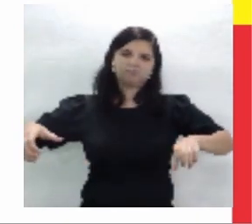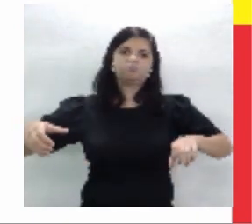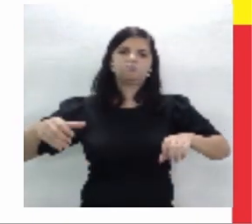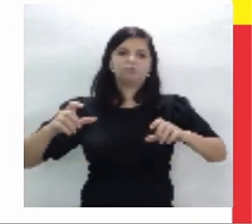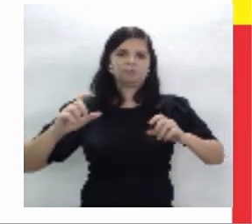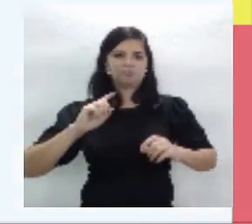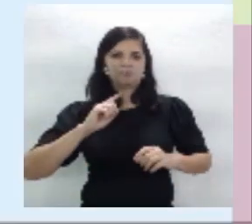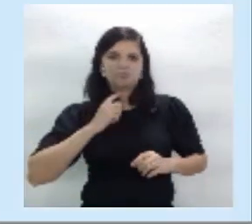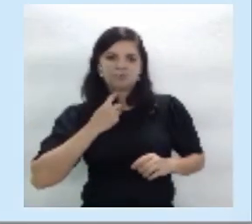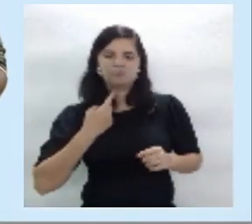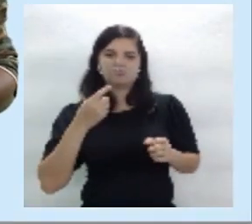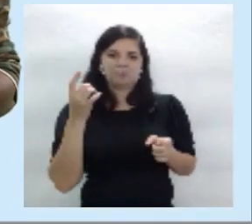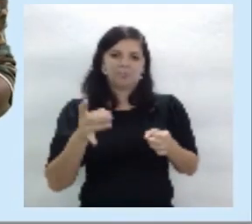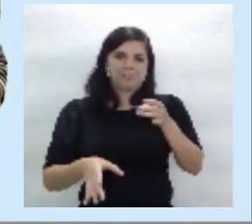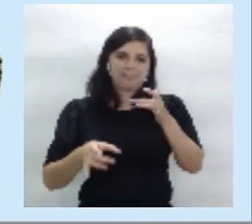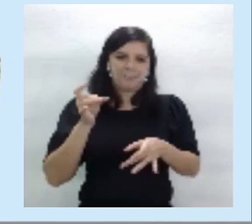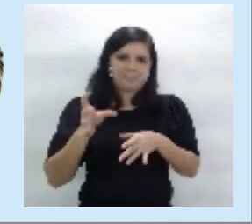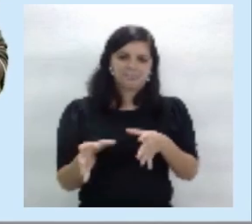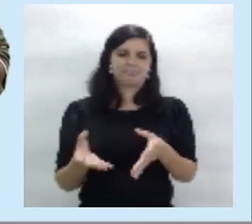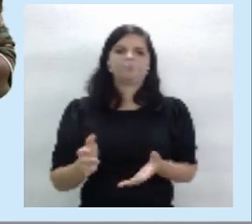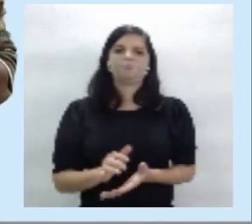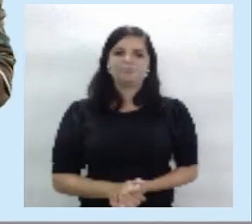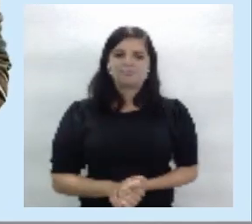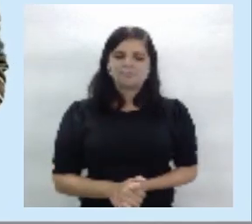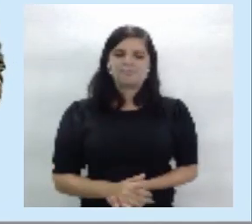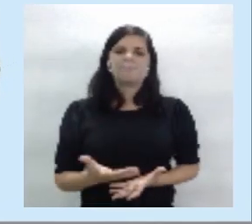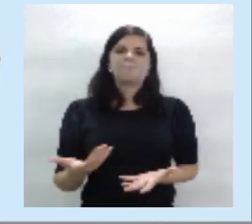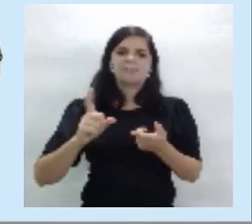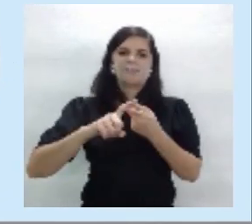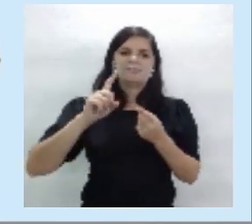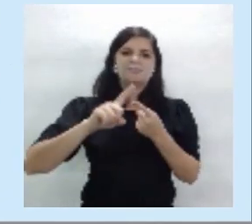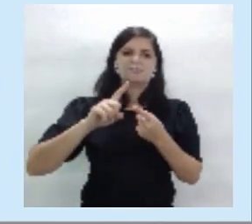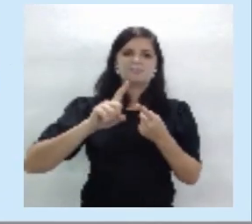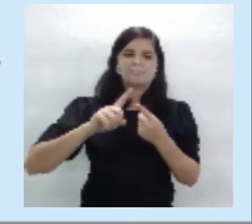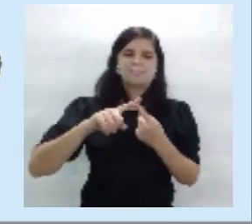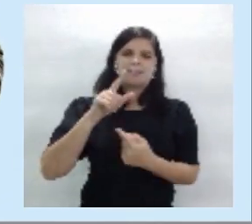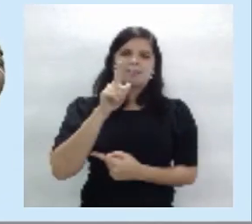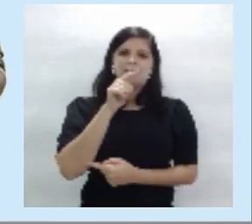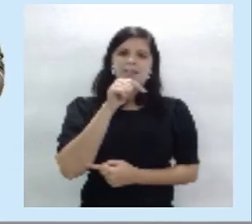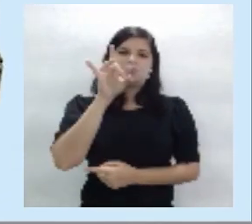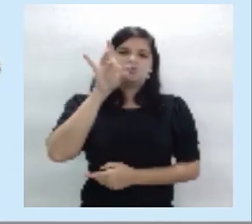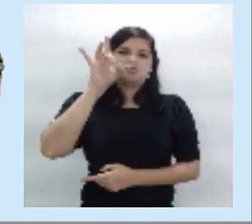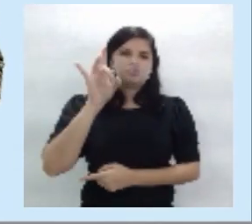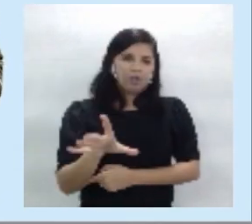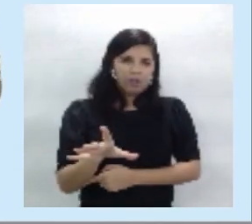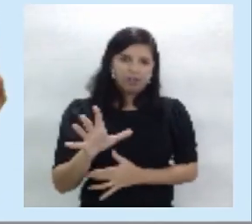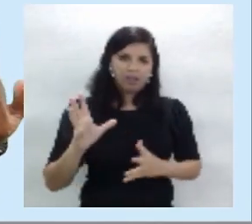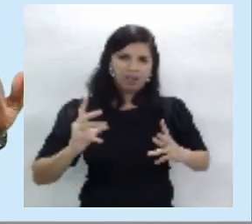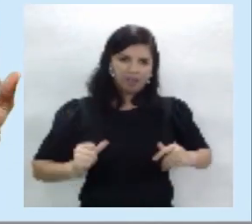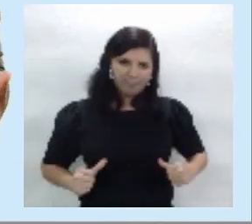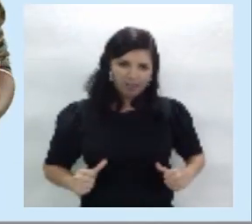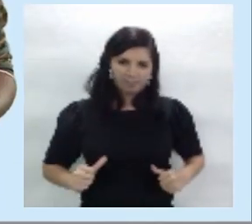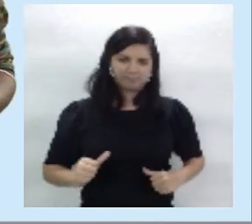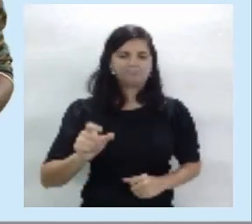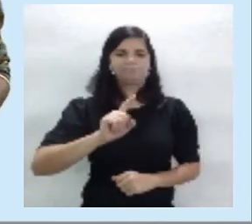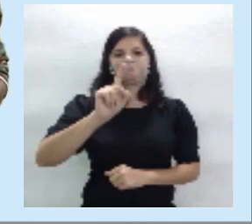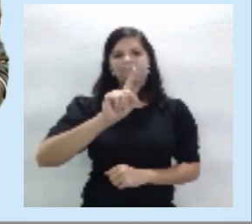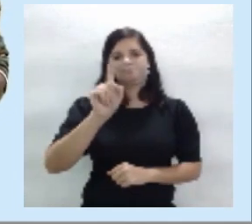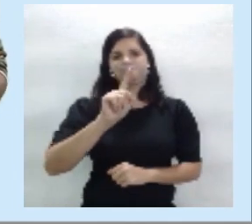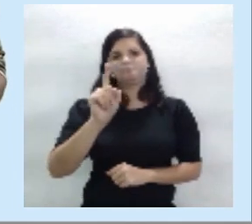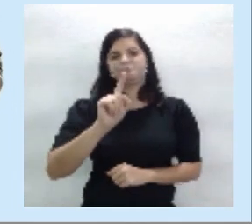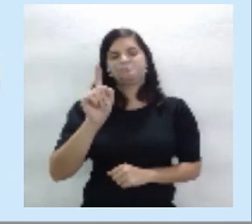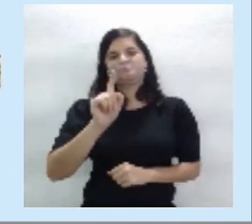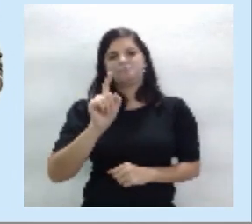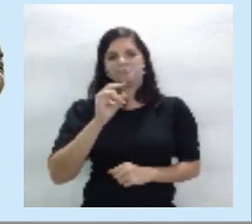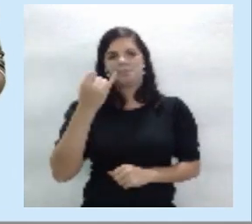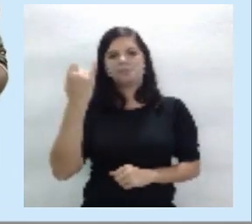ano, é interessante observarmos que não é só a água em si, a água limpa em si que chega até nossas casas e